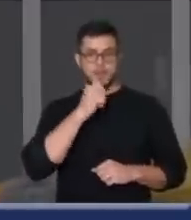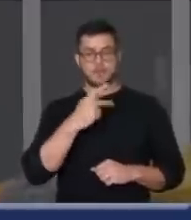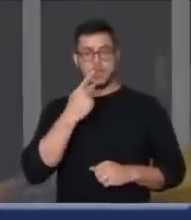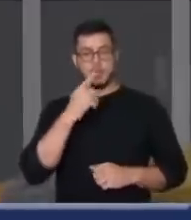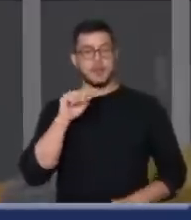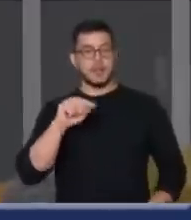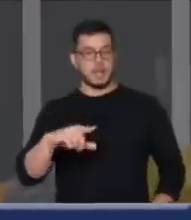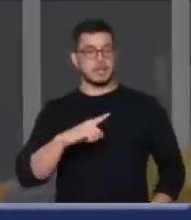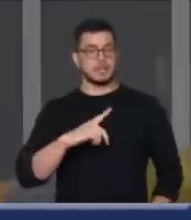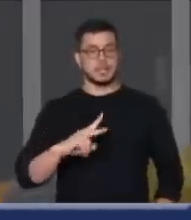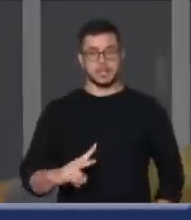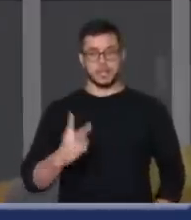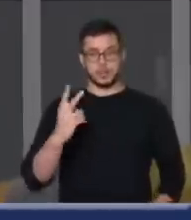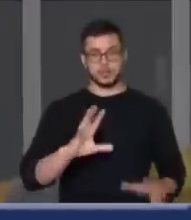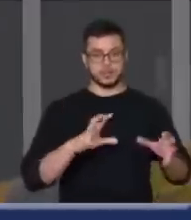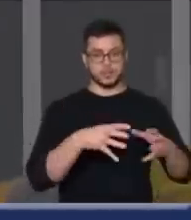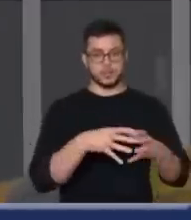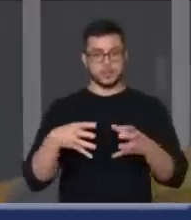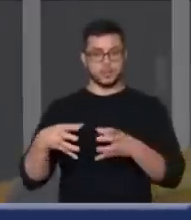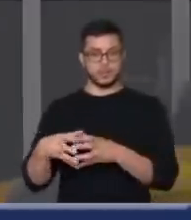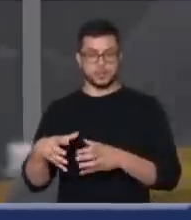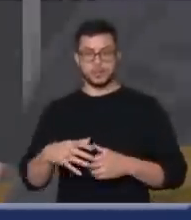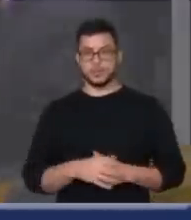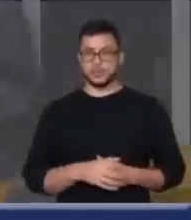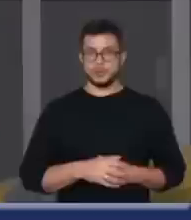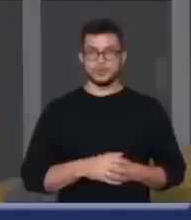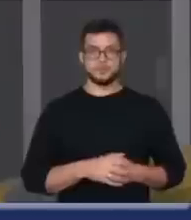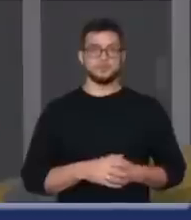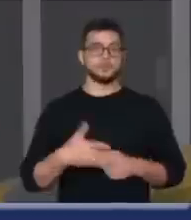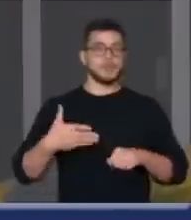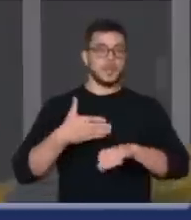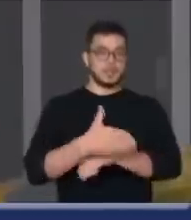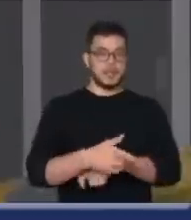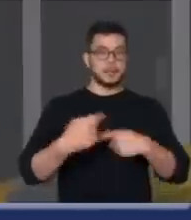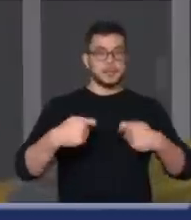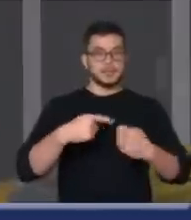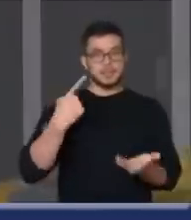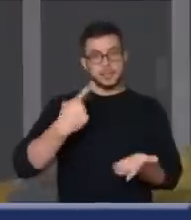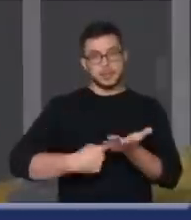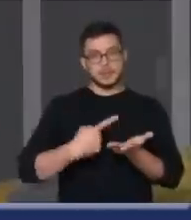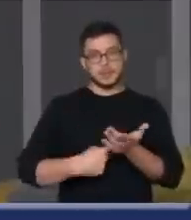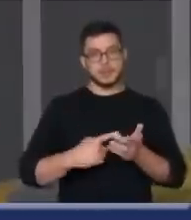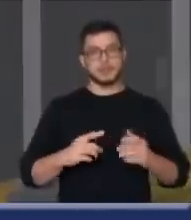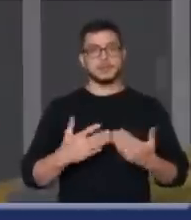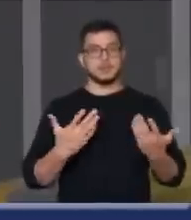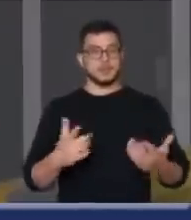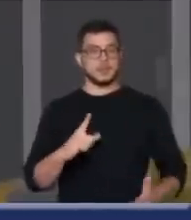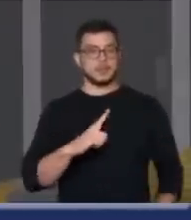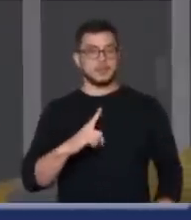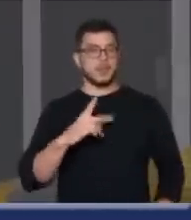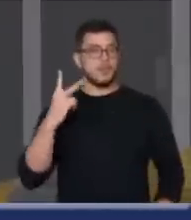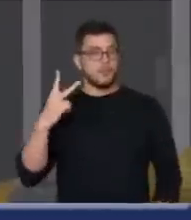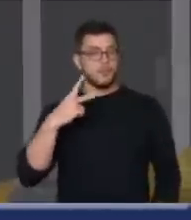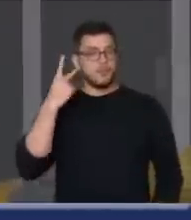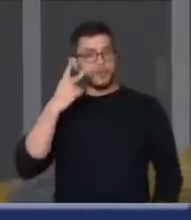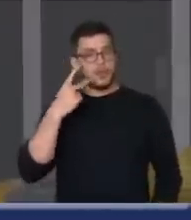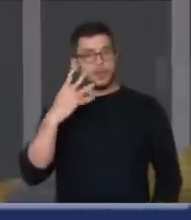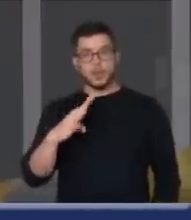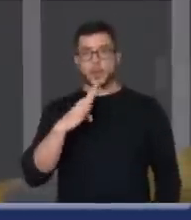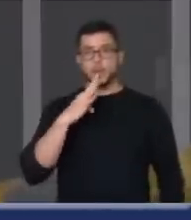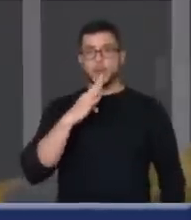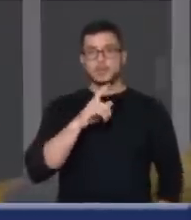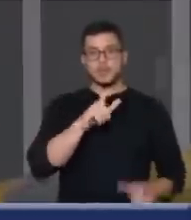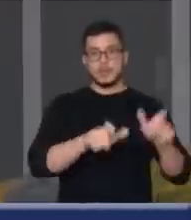identificar. Estava tudo já alinhado nesse sentido. Tem um vereador da área que conhece lá os caras e quando chegamos vimos